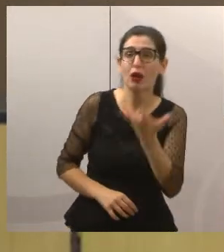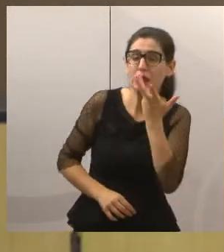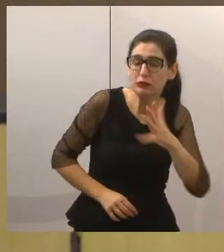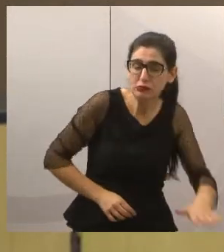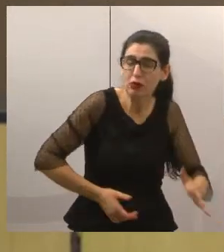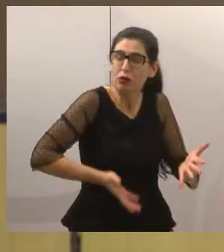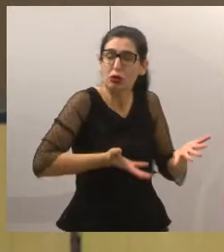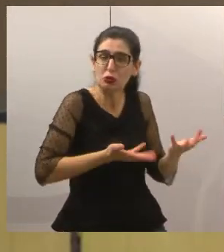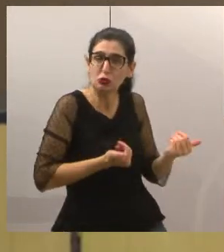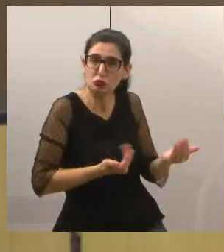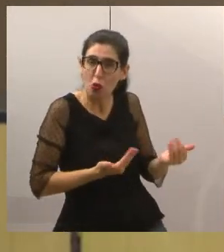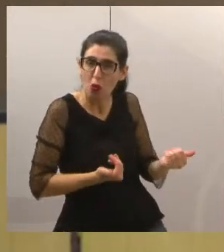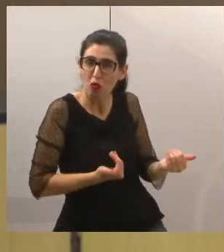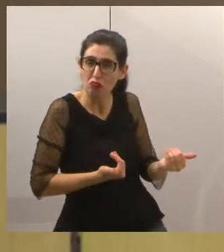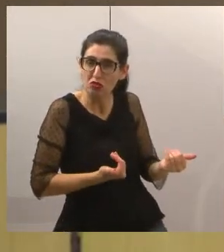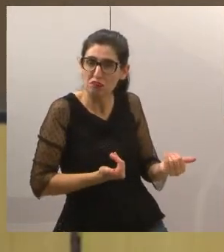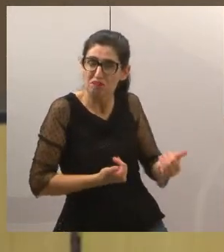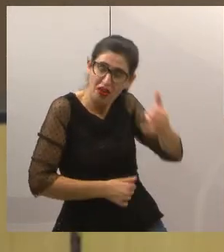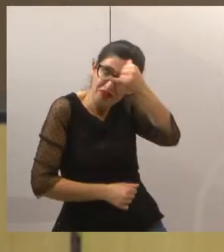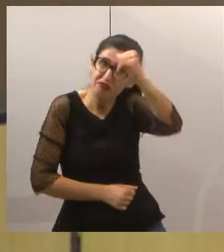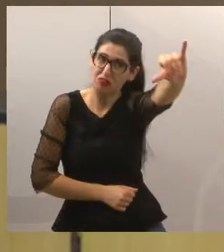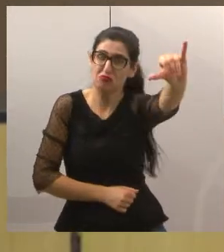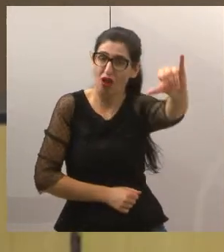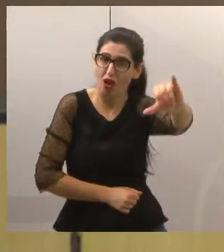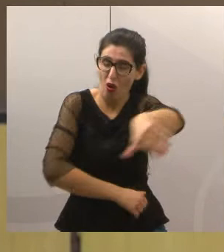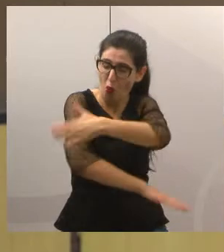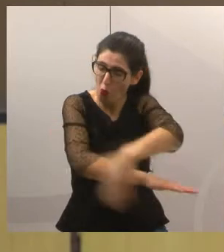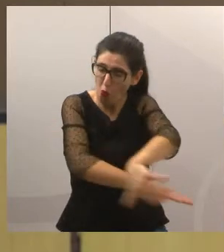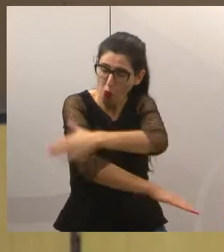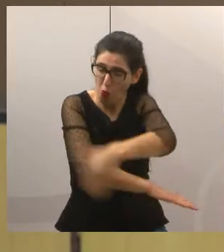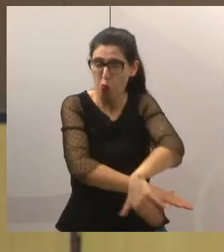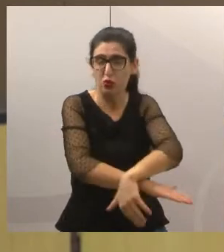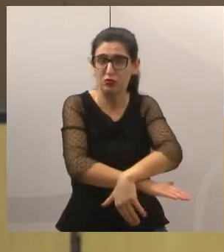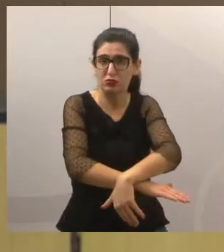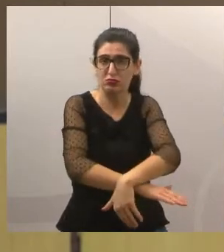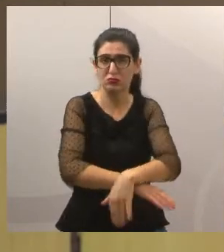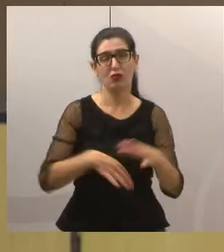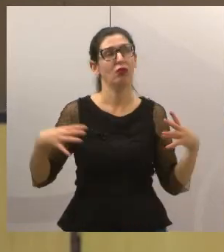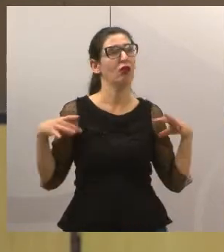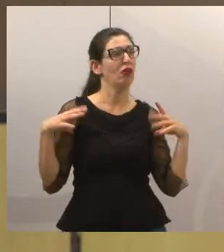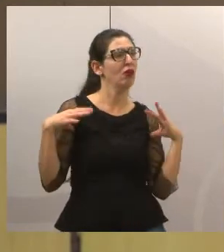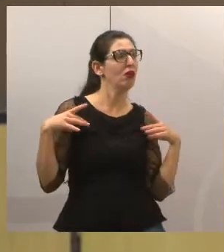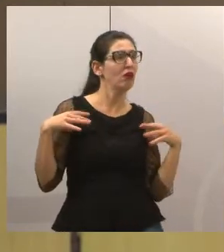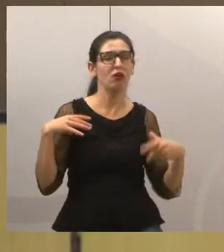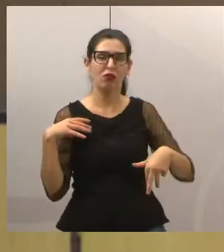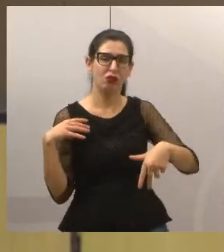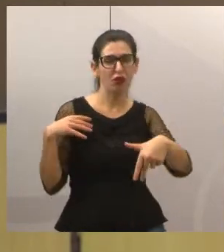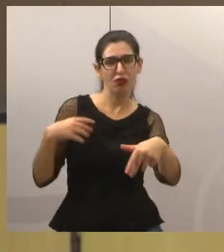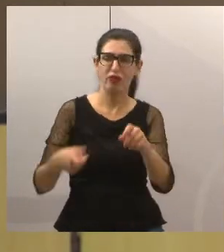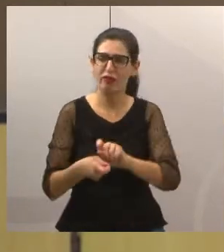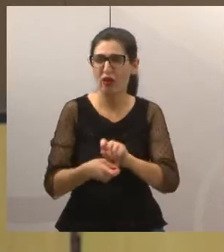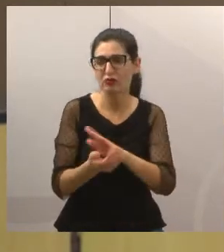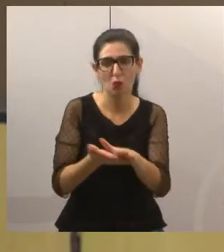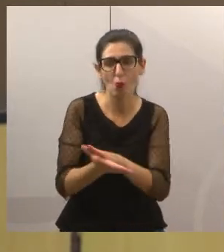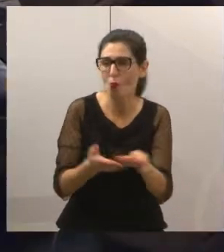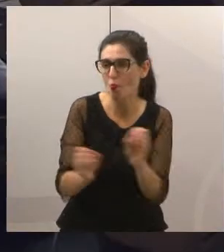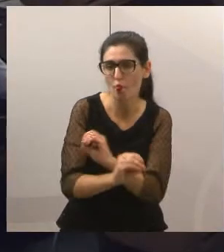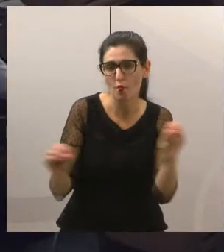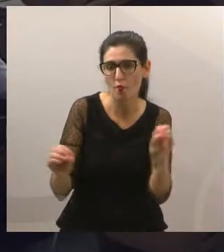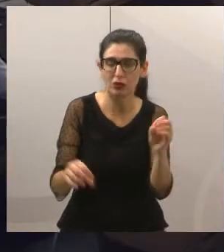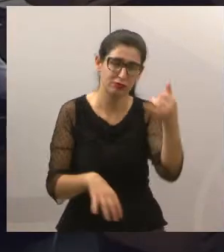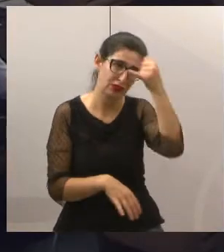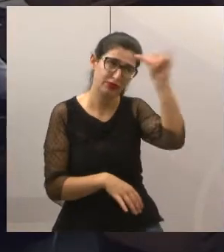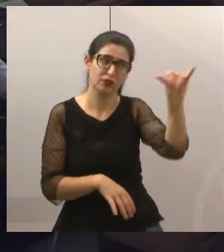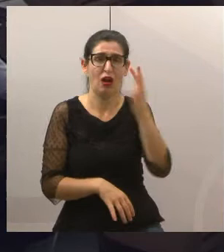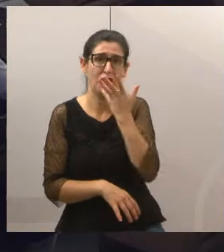jovens nas ruas? Tem essa previsão, tem essa questão a ser vista também? É possível isso?